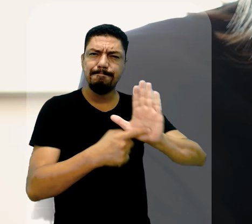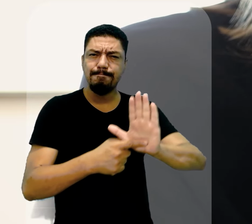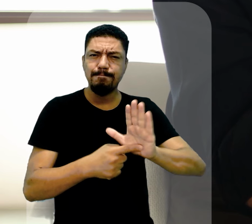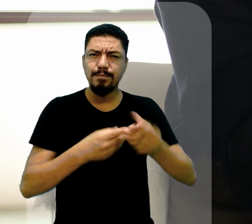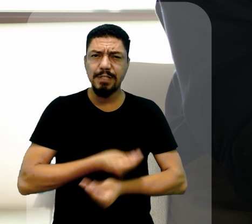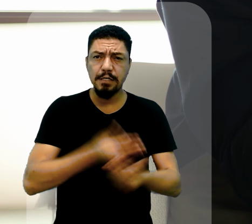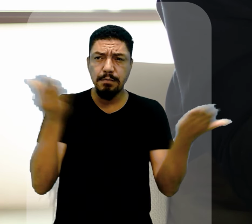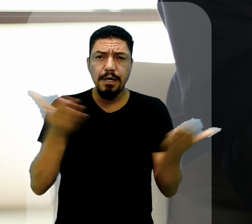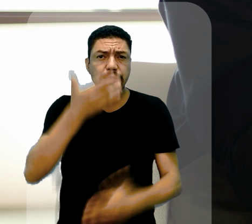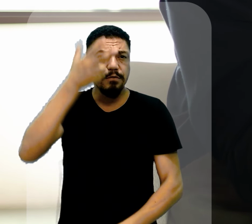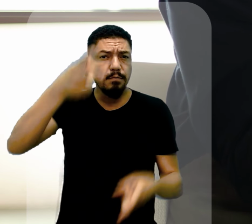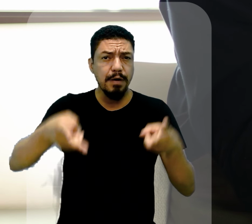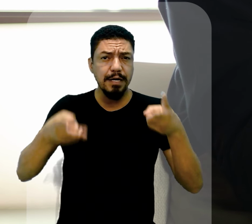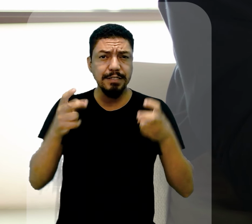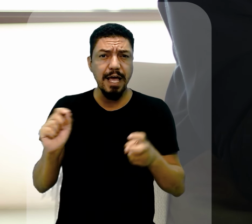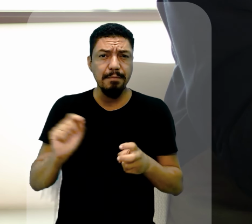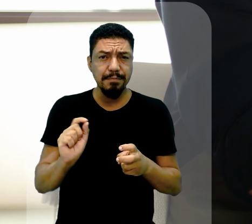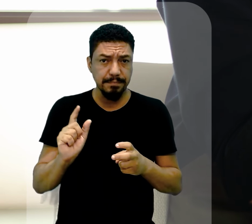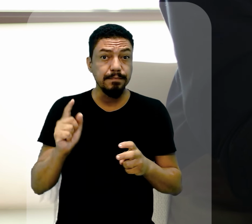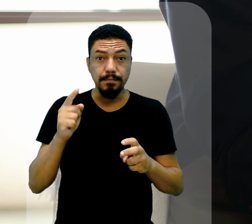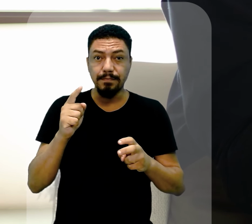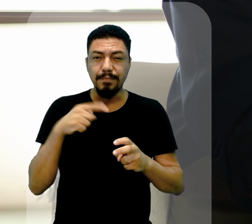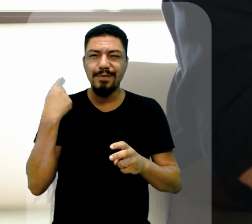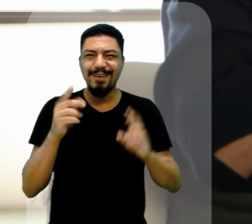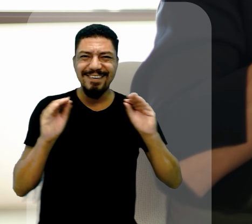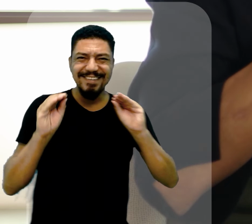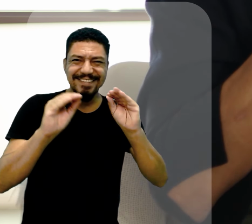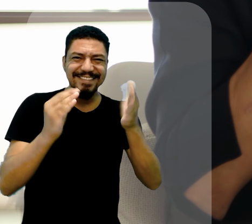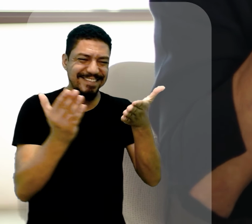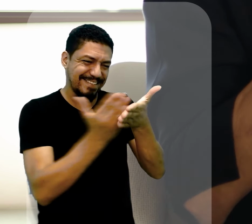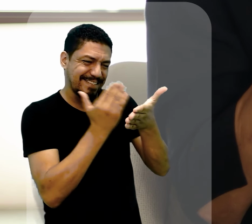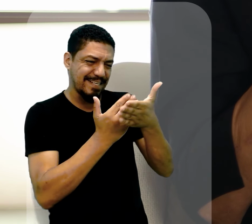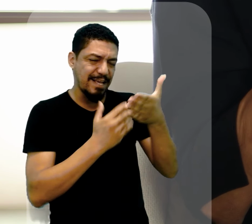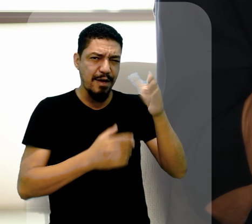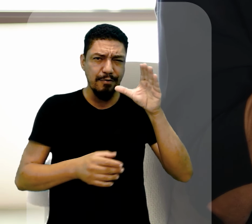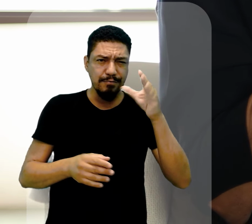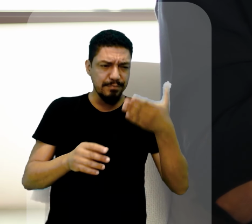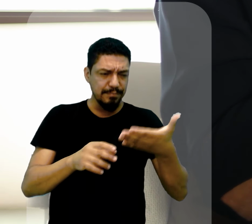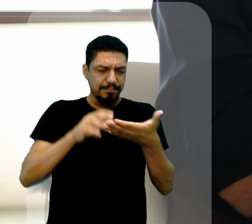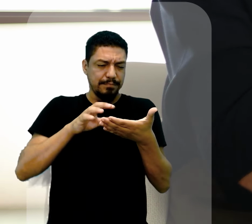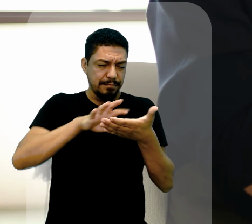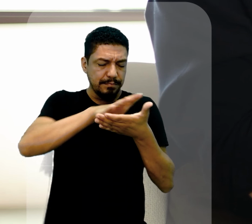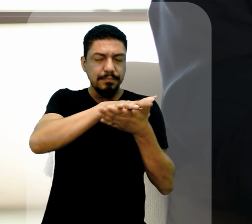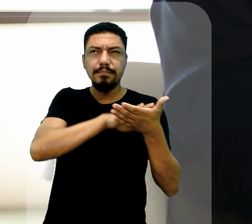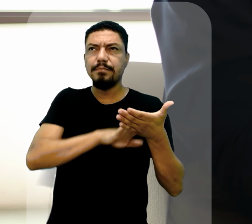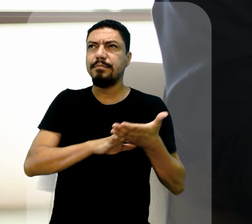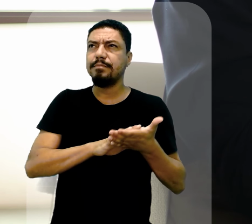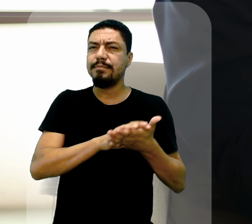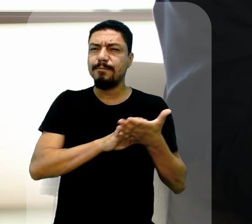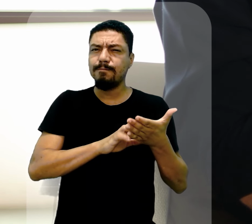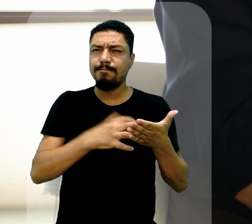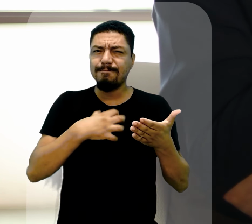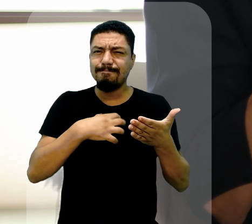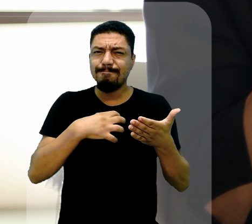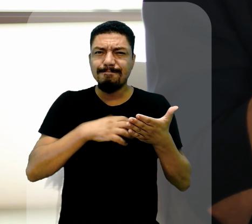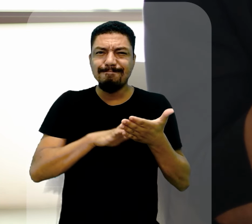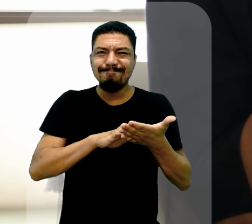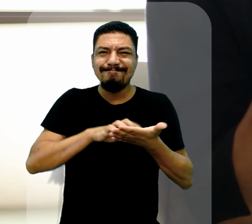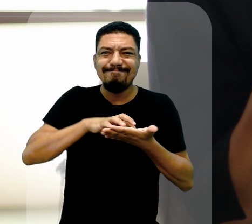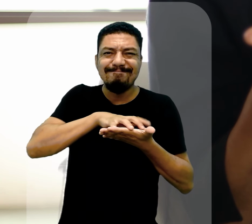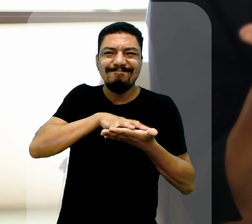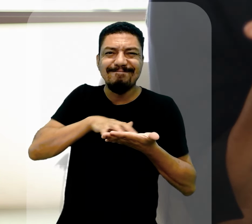não vê. Ao colocar o livro nas mãos, você sente Então tem essa outra camada sensorial